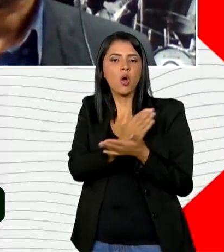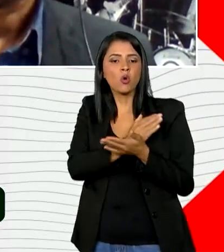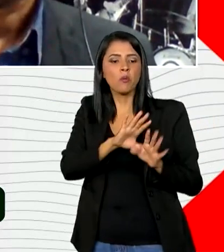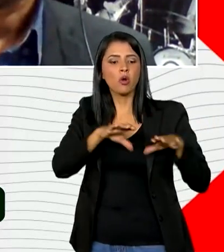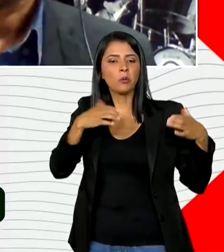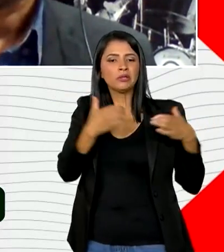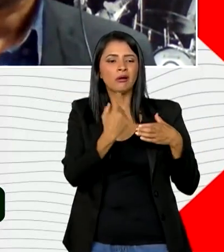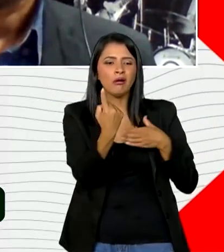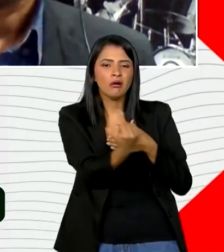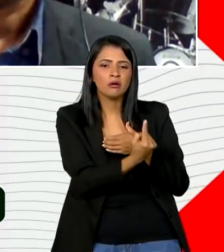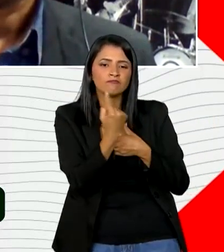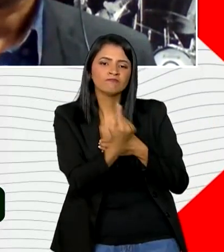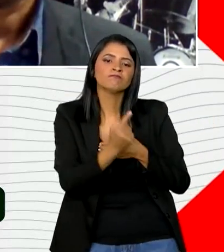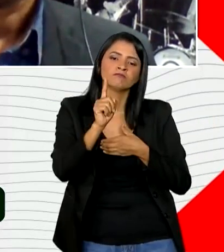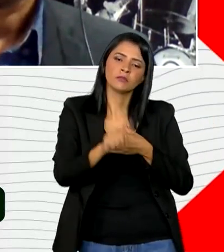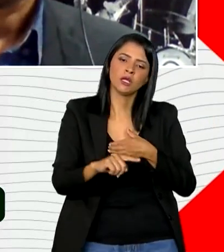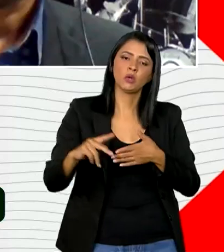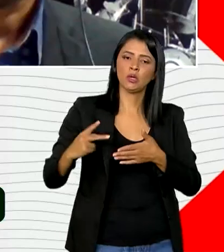as quedas da cebola de